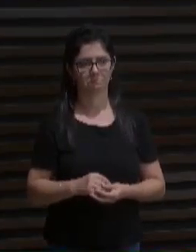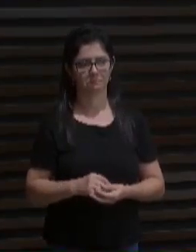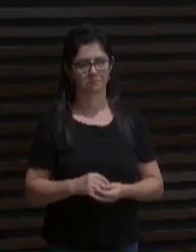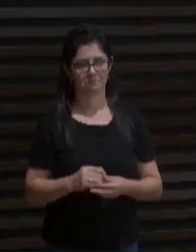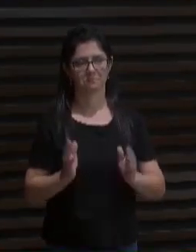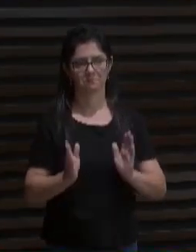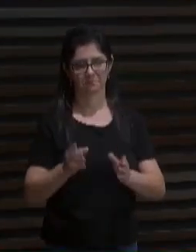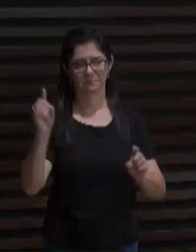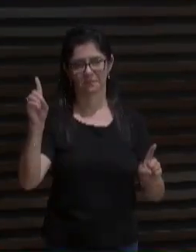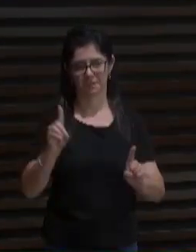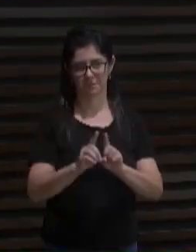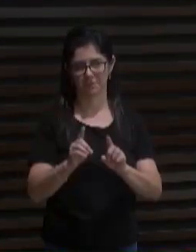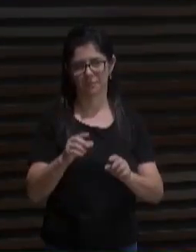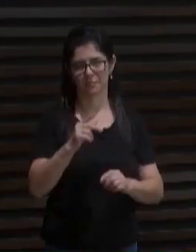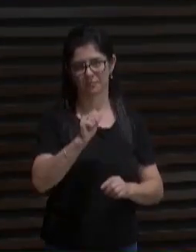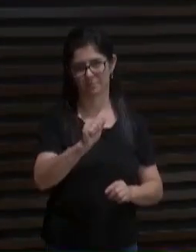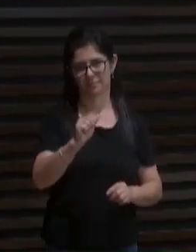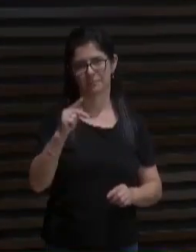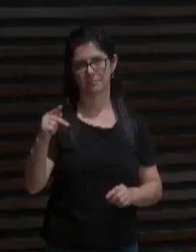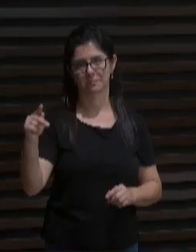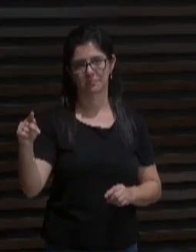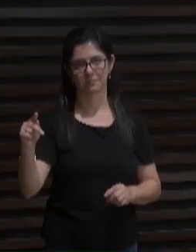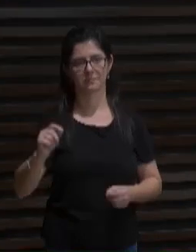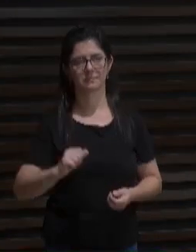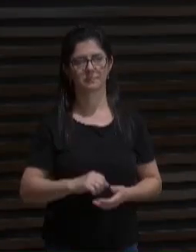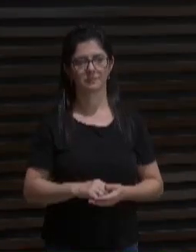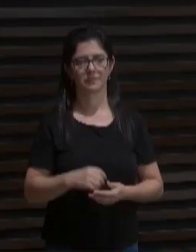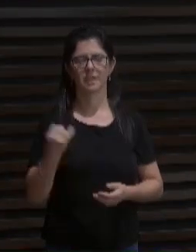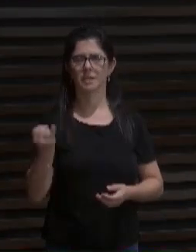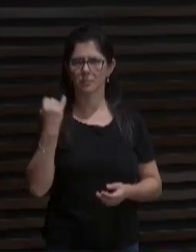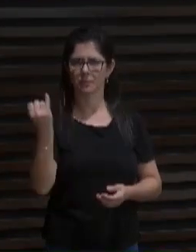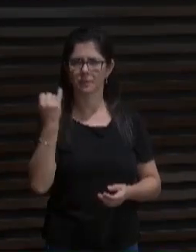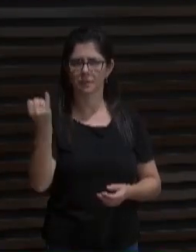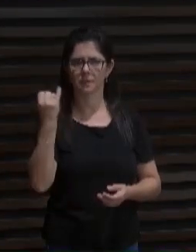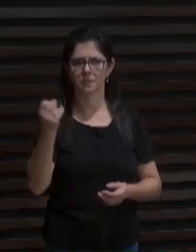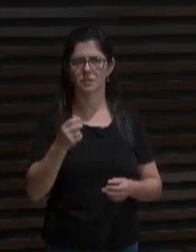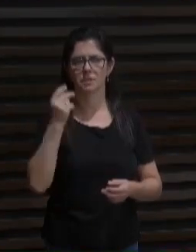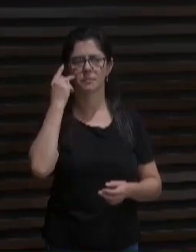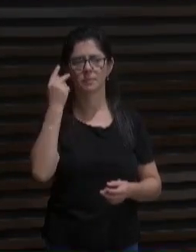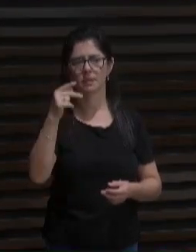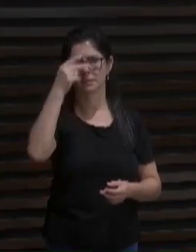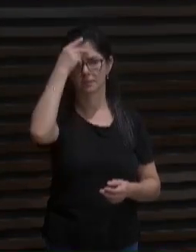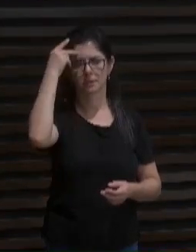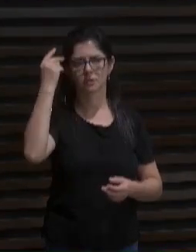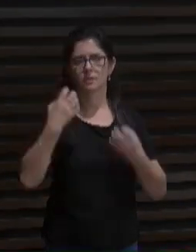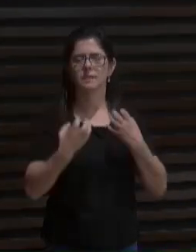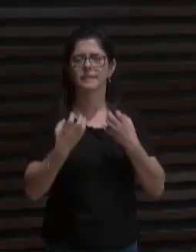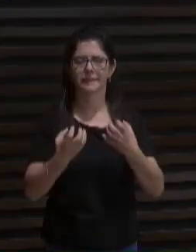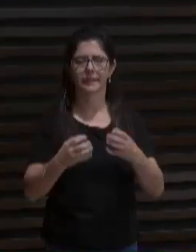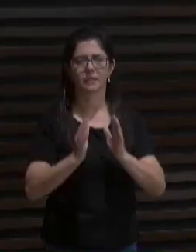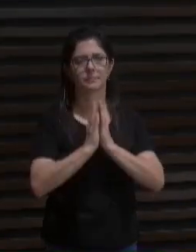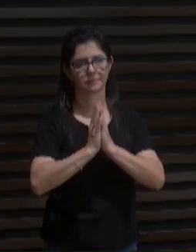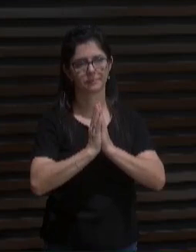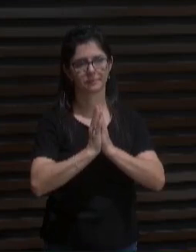livro fundamental para quem quer aprender a orar, porque esse homem, esse George Miller, e